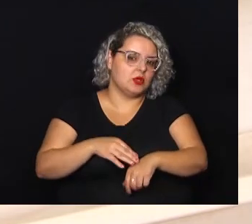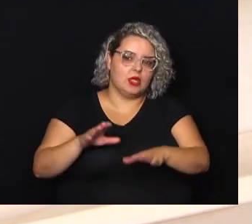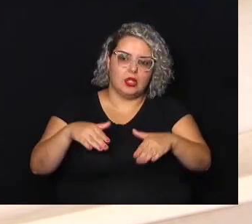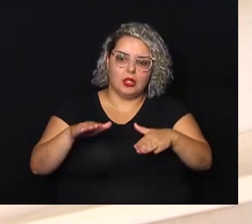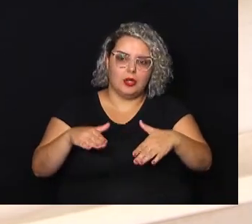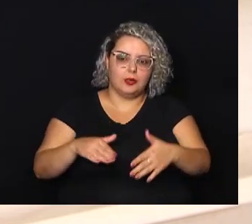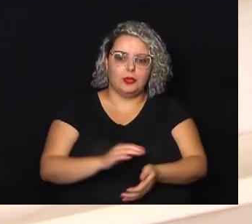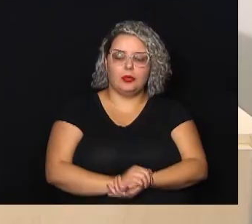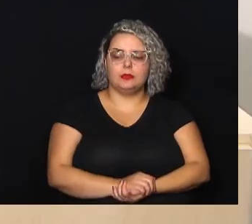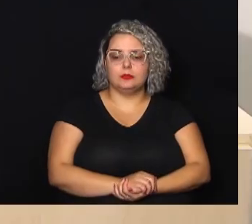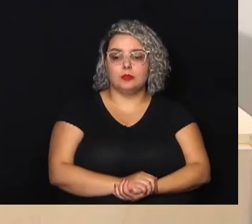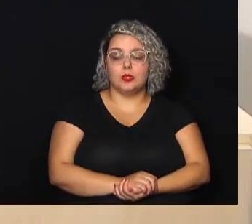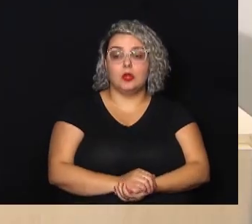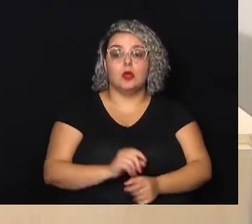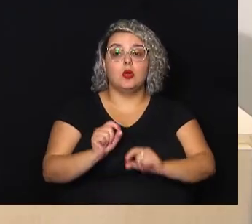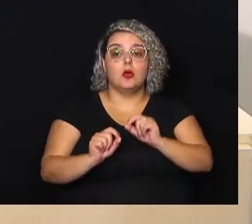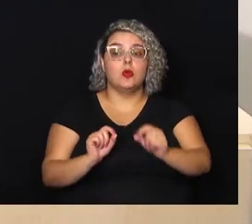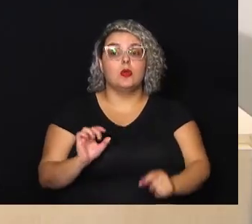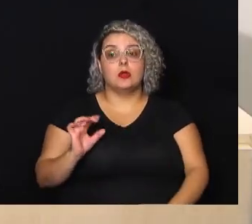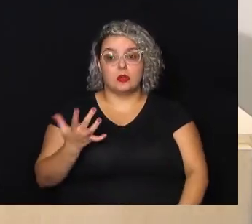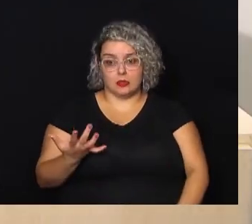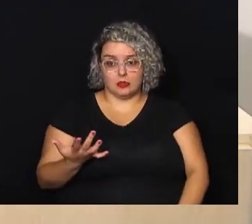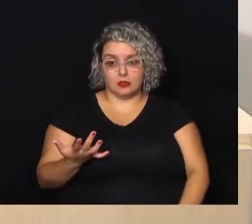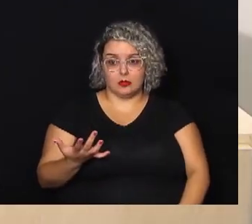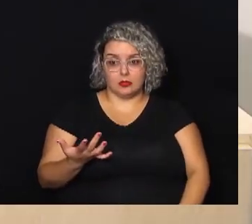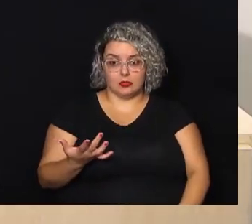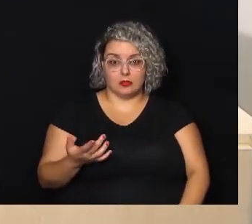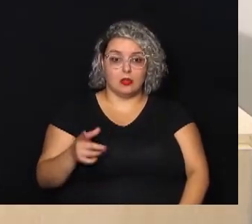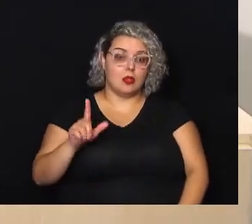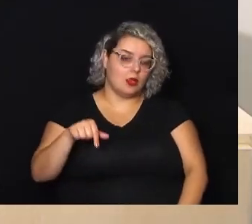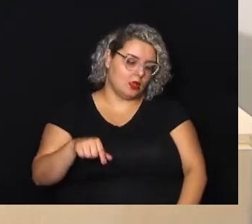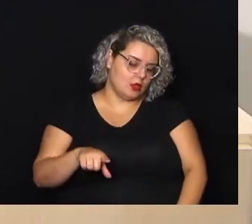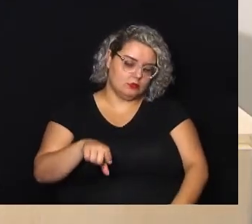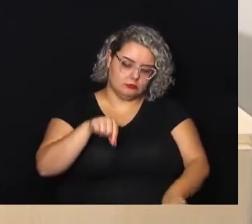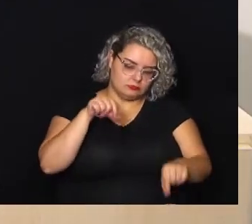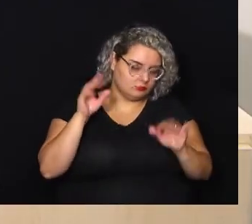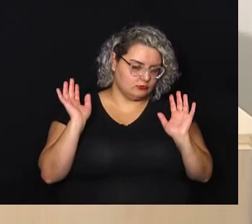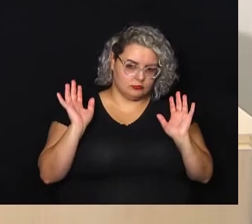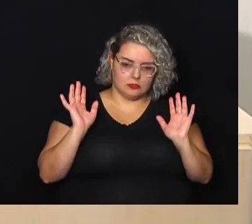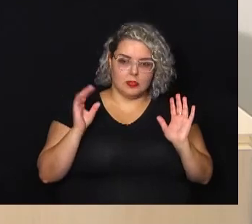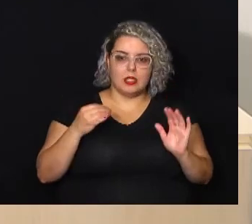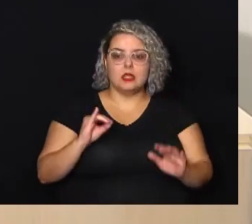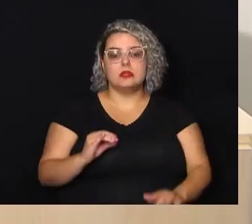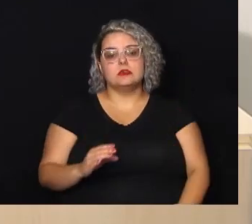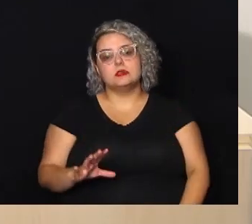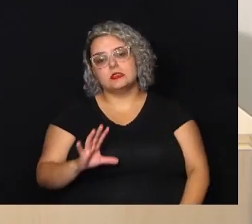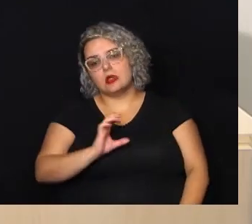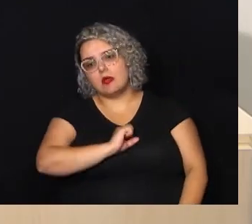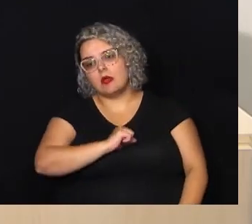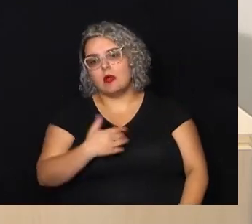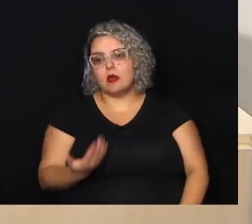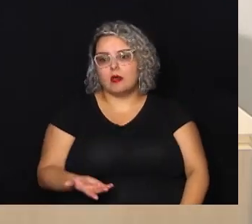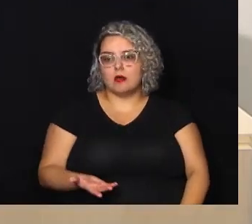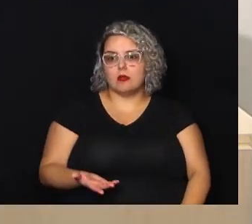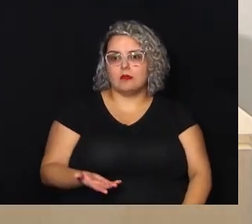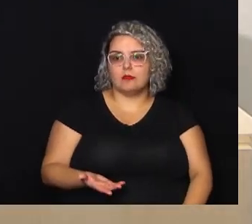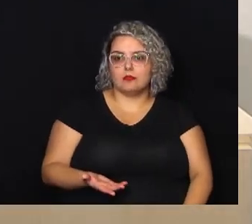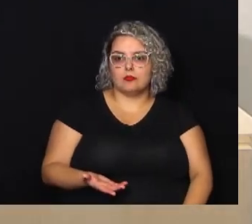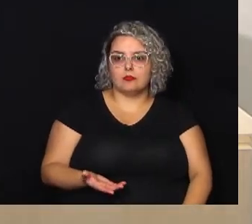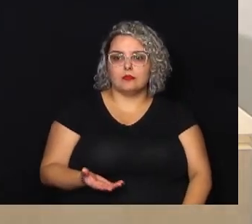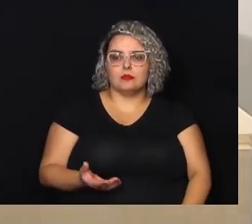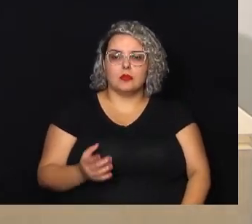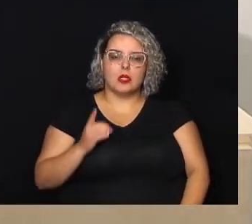minutinhos ele já esfria, assim. O que acontece? Aí também, assim, é uma questão de gosto. Se você gosta mais